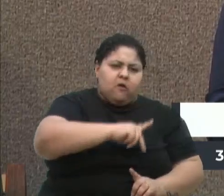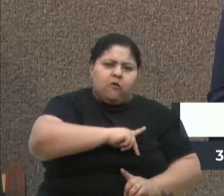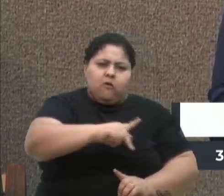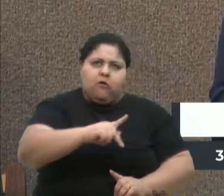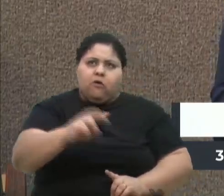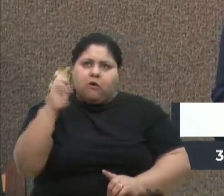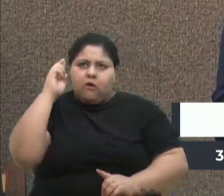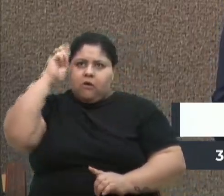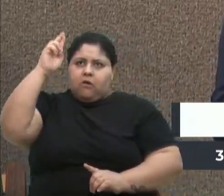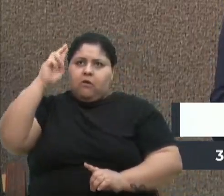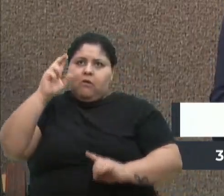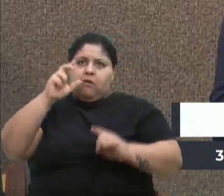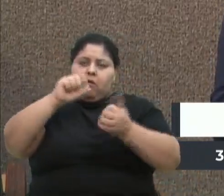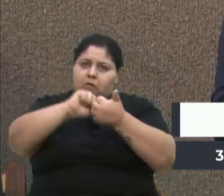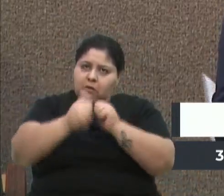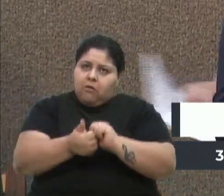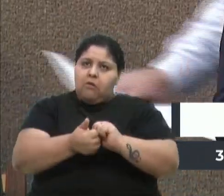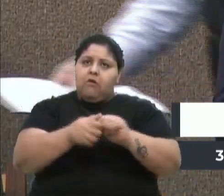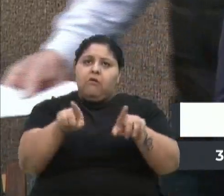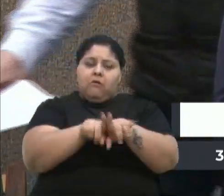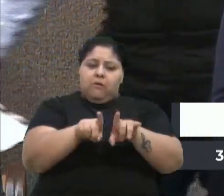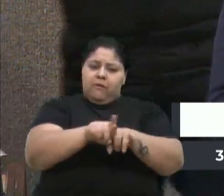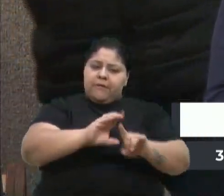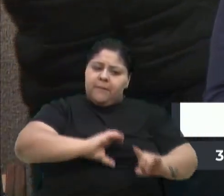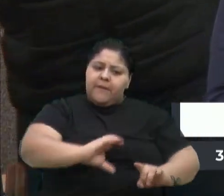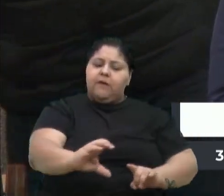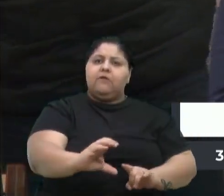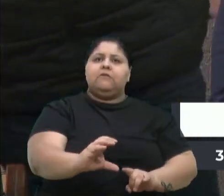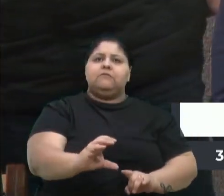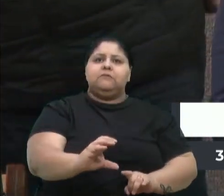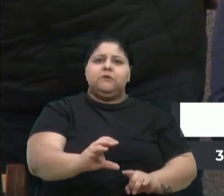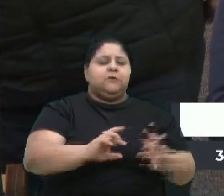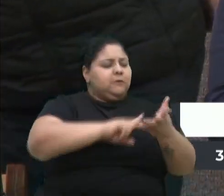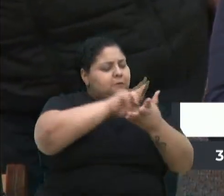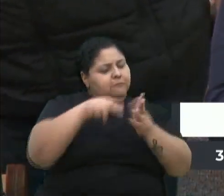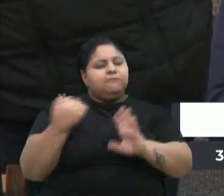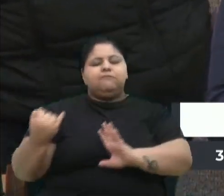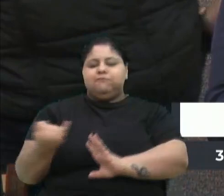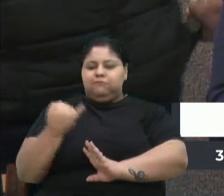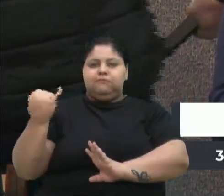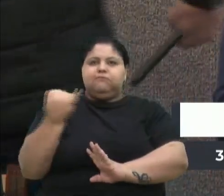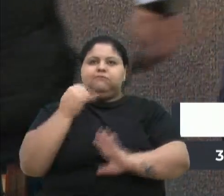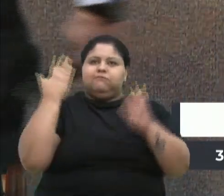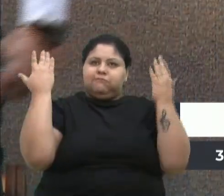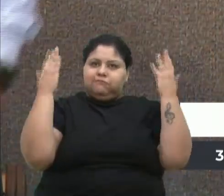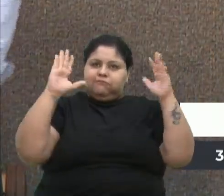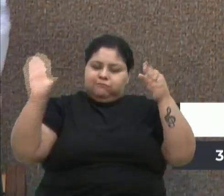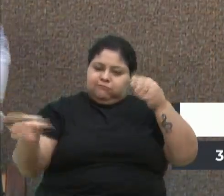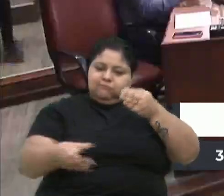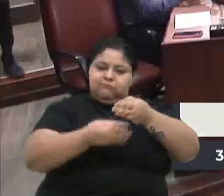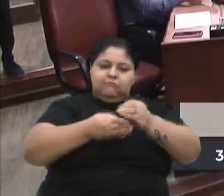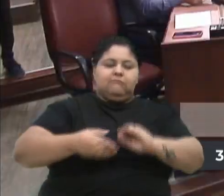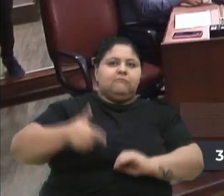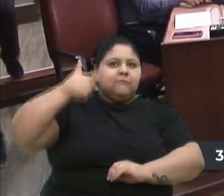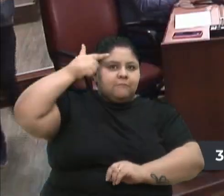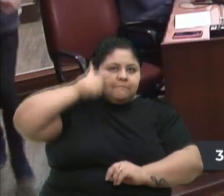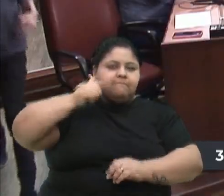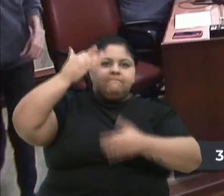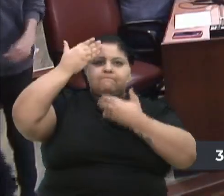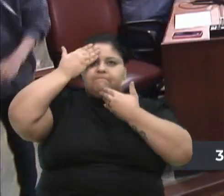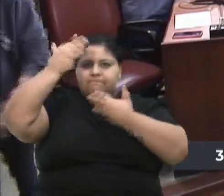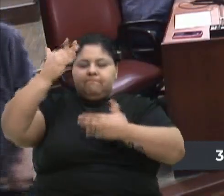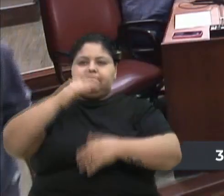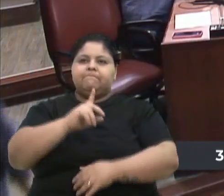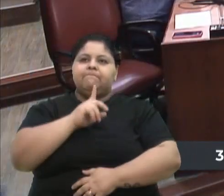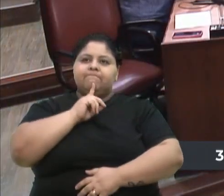a coordenadora do time de futebol feminino do Juventude. Enfim, foi muito importante e eu lhe parabenizo. Sua parte, vereador Lucas. Obrigado,